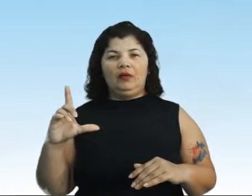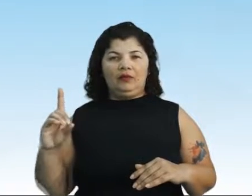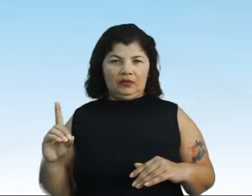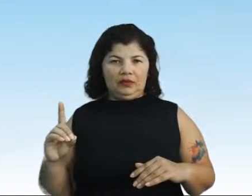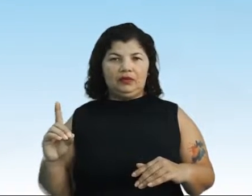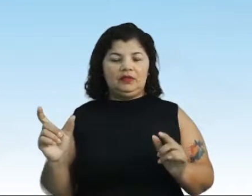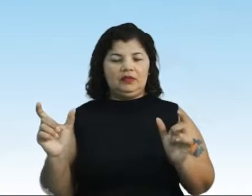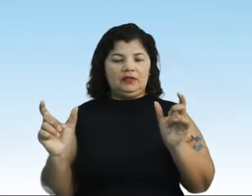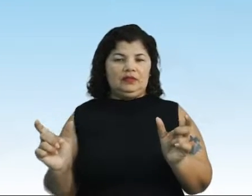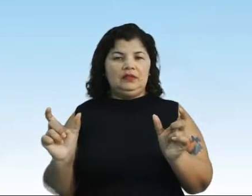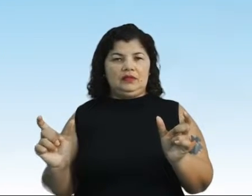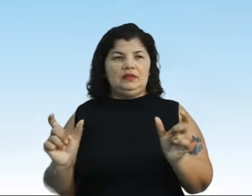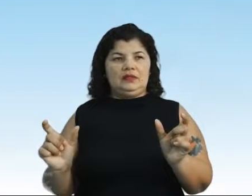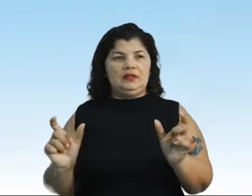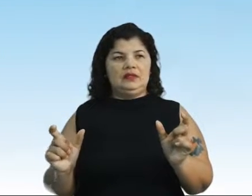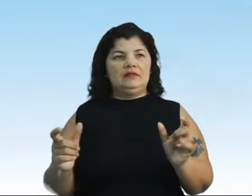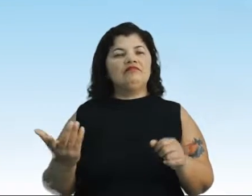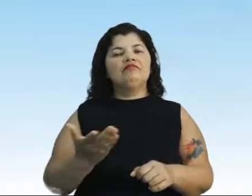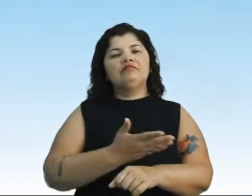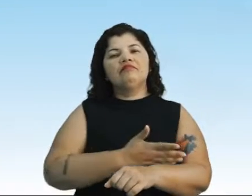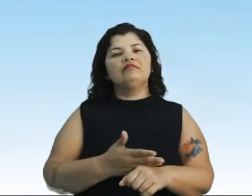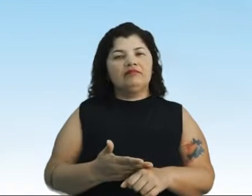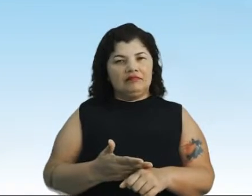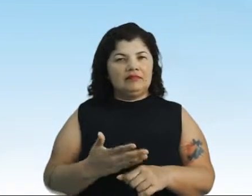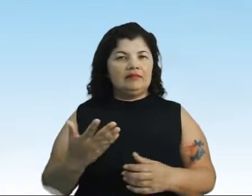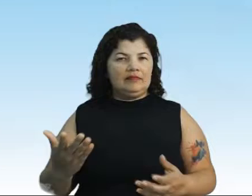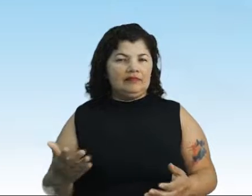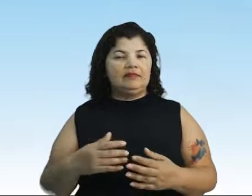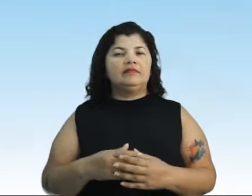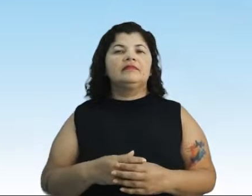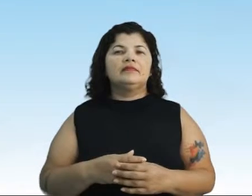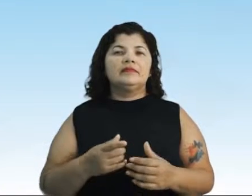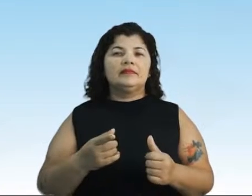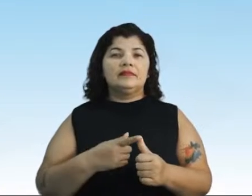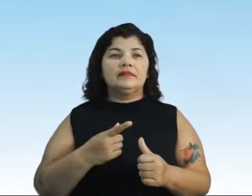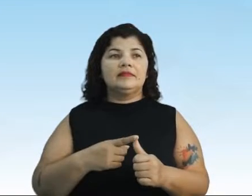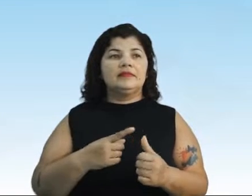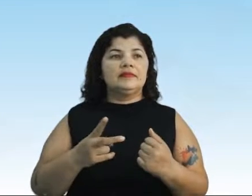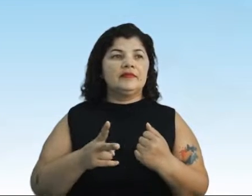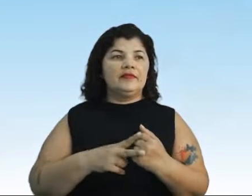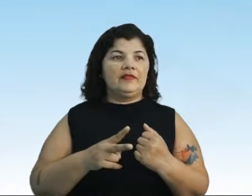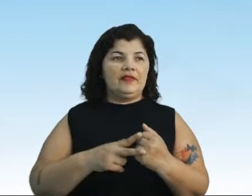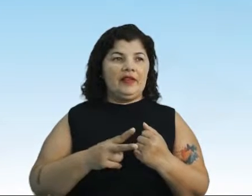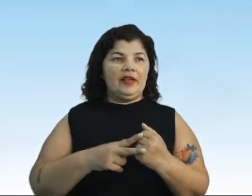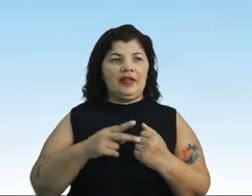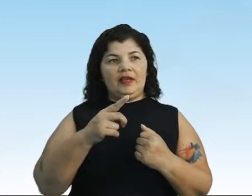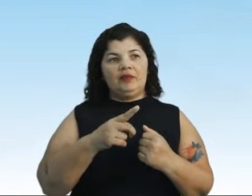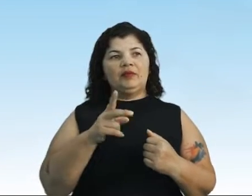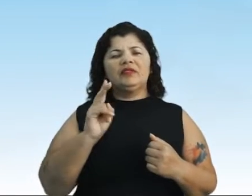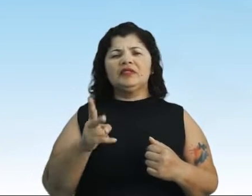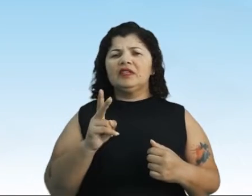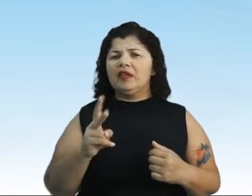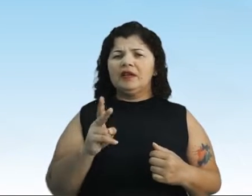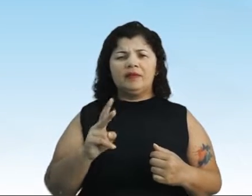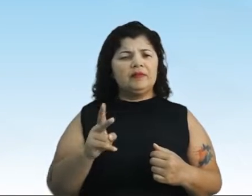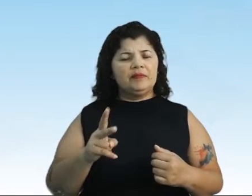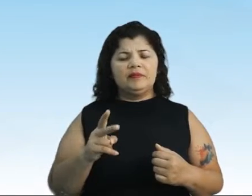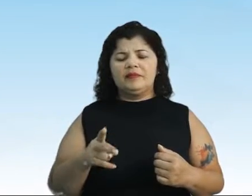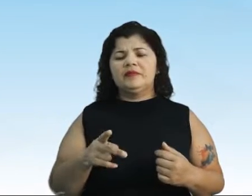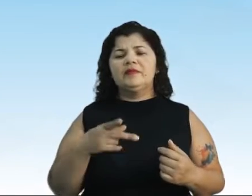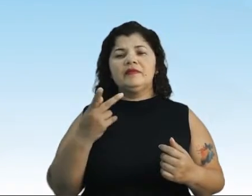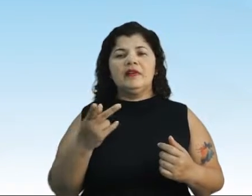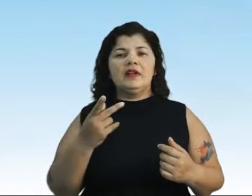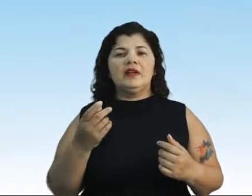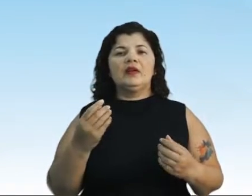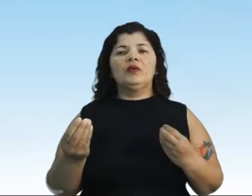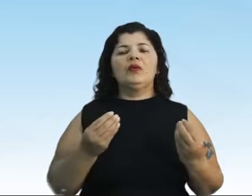pensando nessa questão da habilidade, né? Primeiro, que esse verbo principal aí, ele vai sempre dizer aquilo que a gente vai